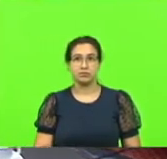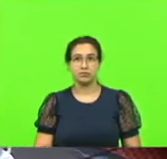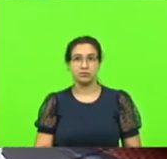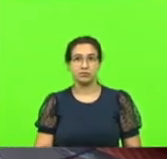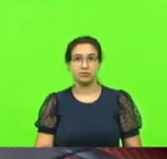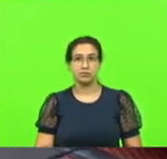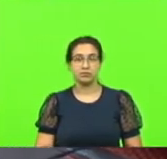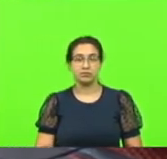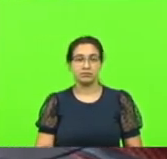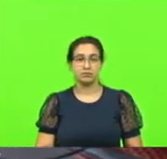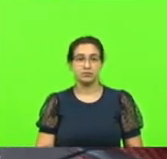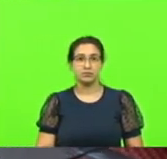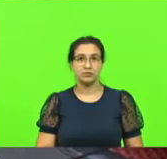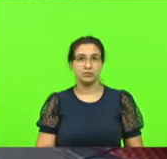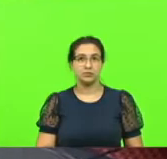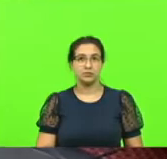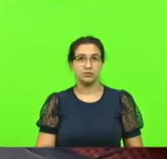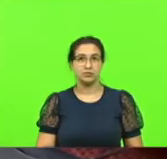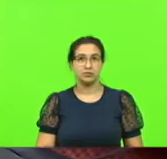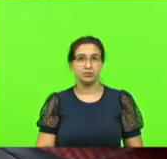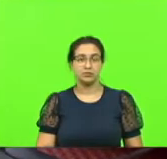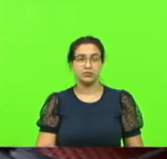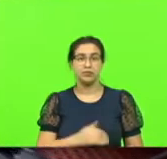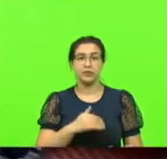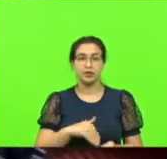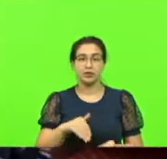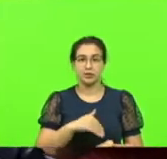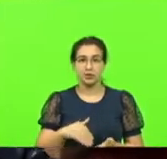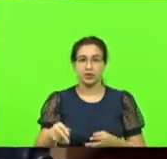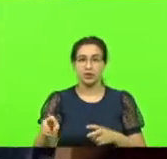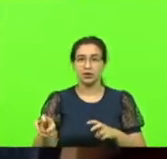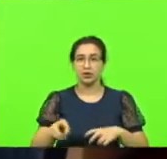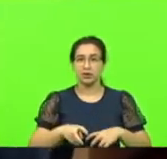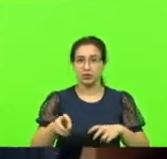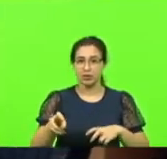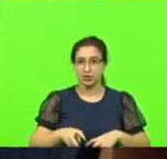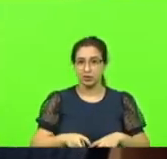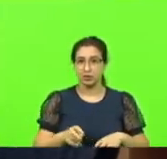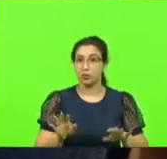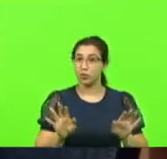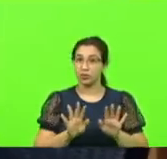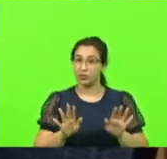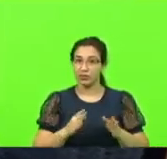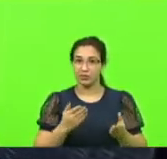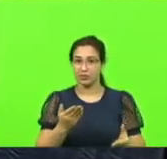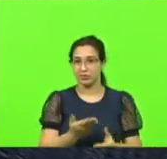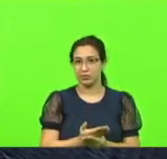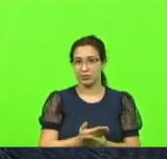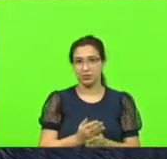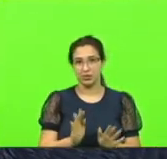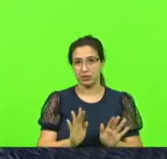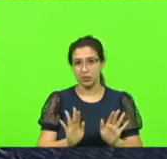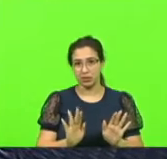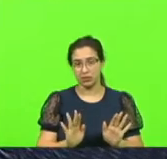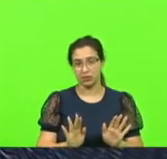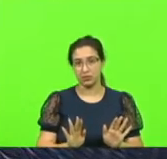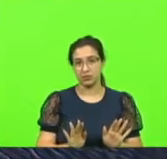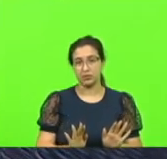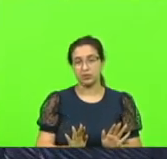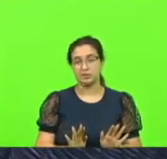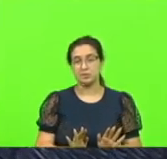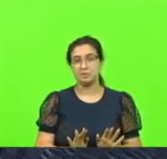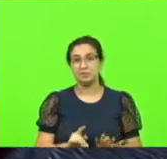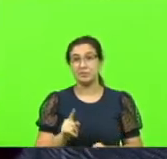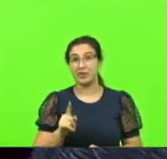que a Secretaria da Agricultura não está processando esta senhora, e sim